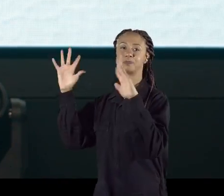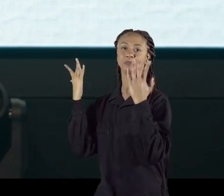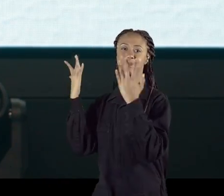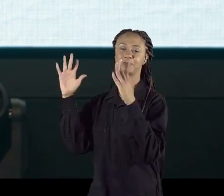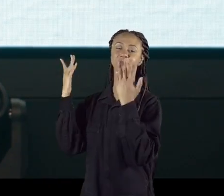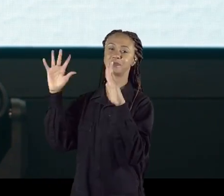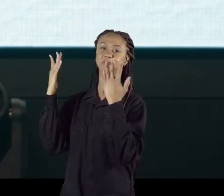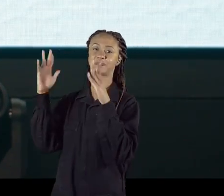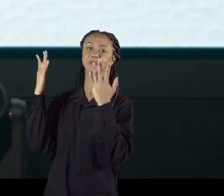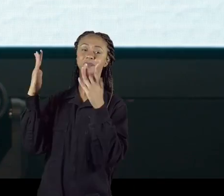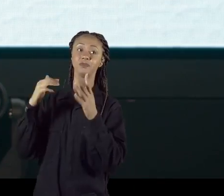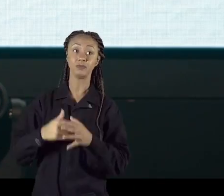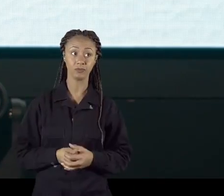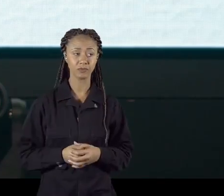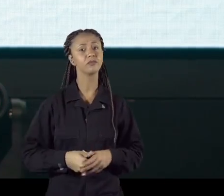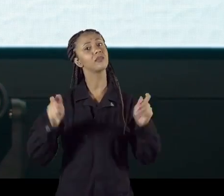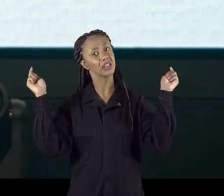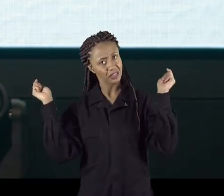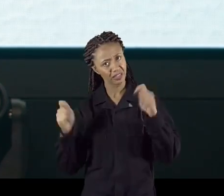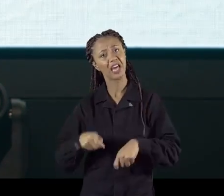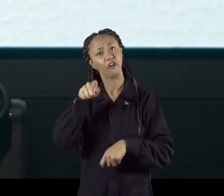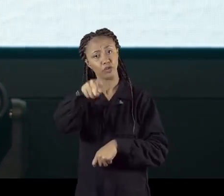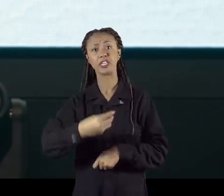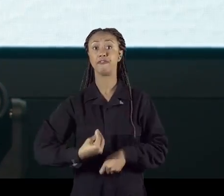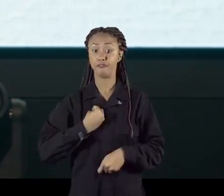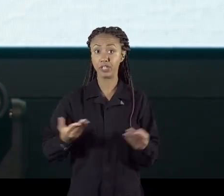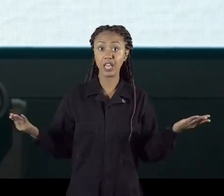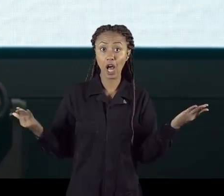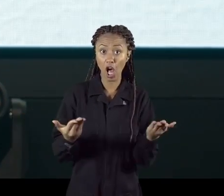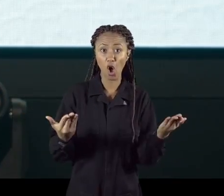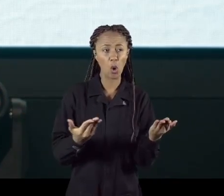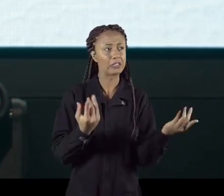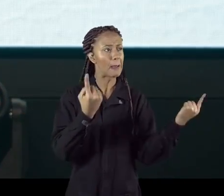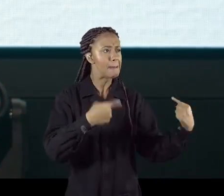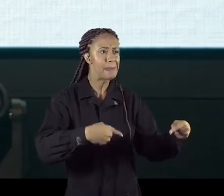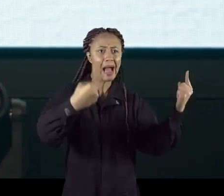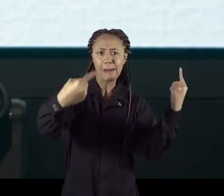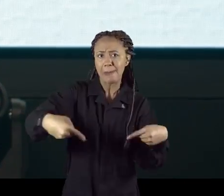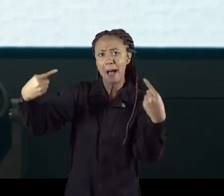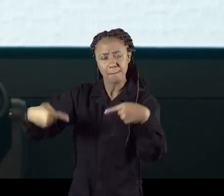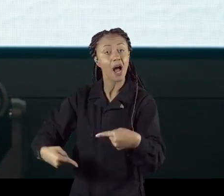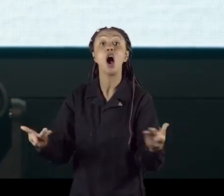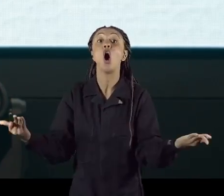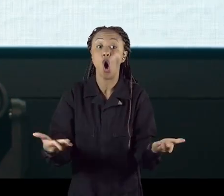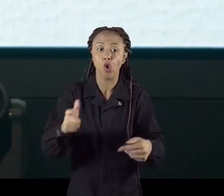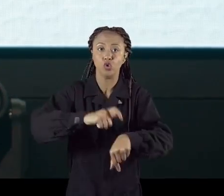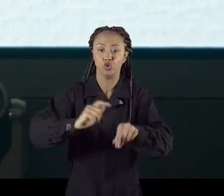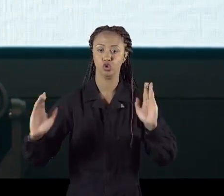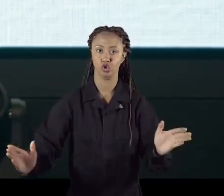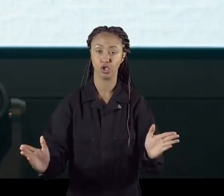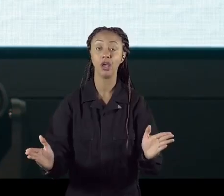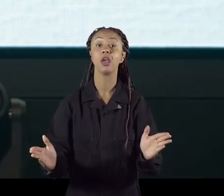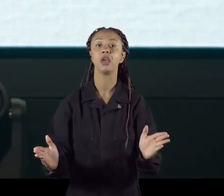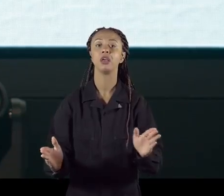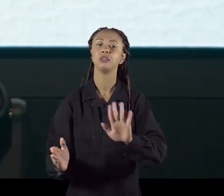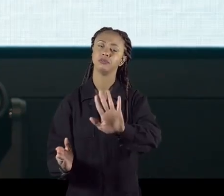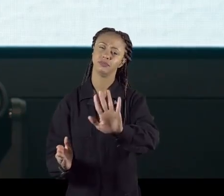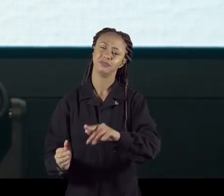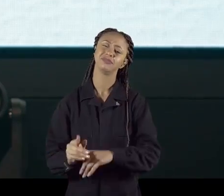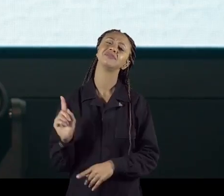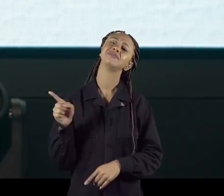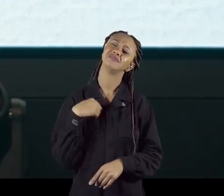e as guerras que você tem que enfrentar hoje só de hoje O passado já quem não tem feridas